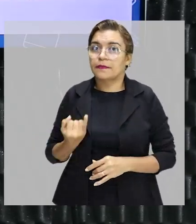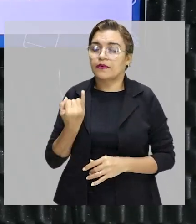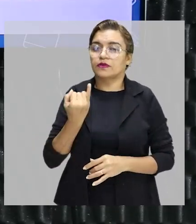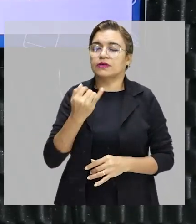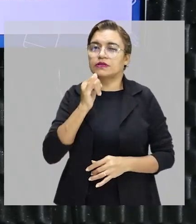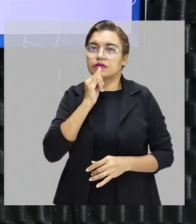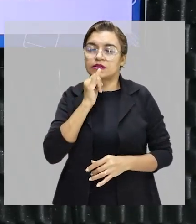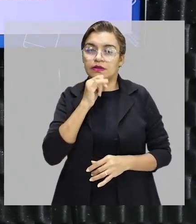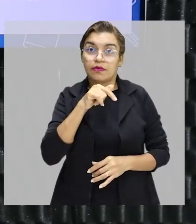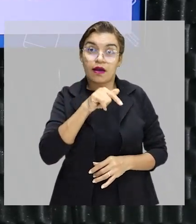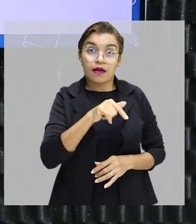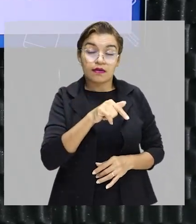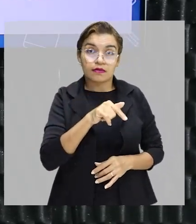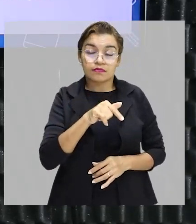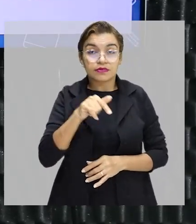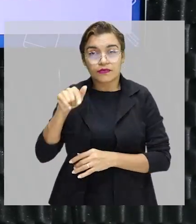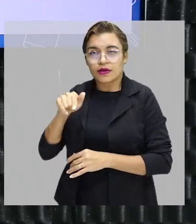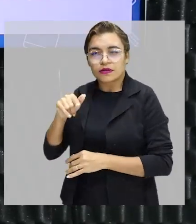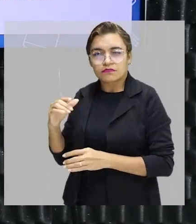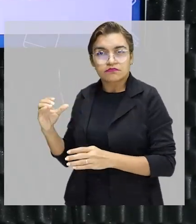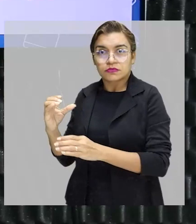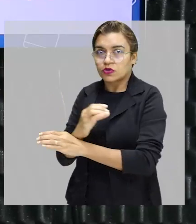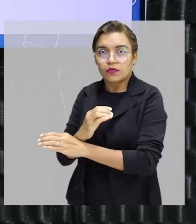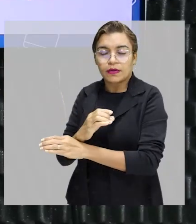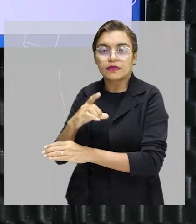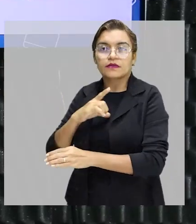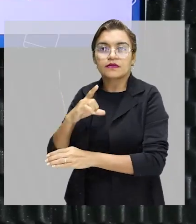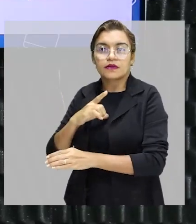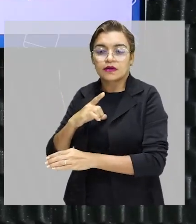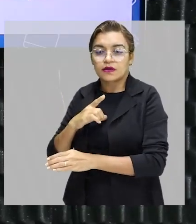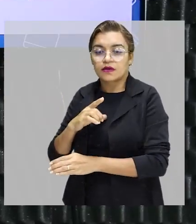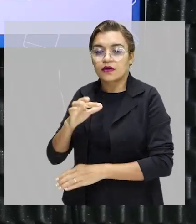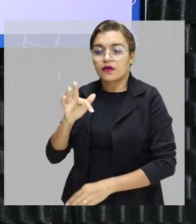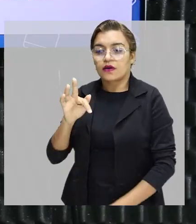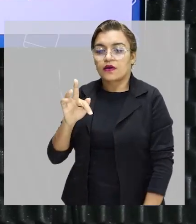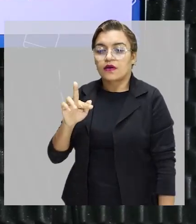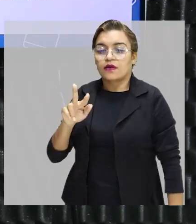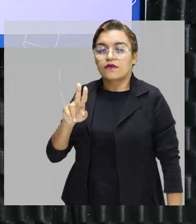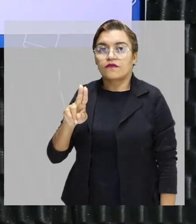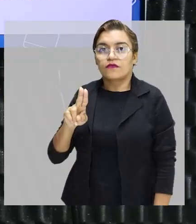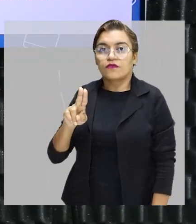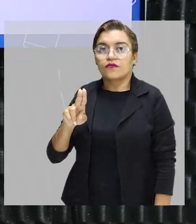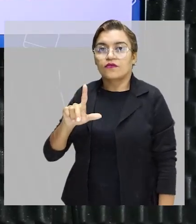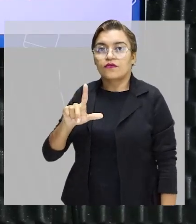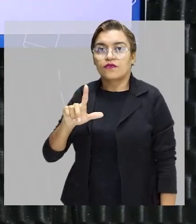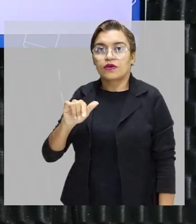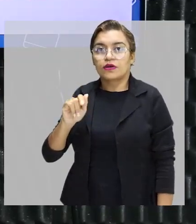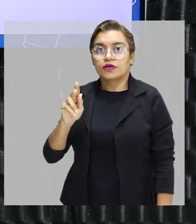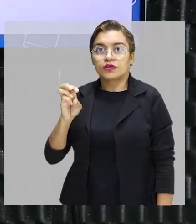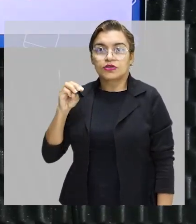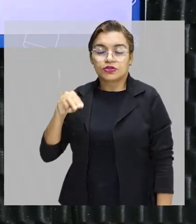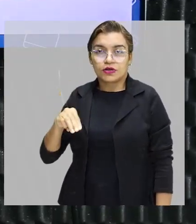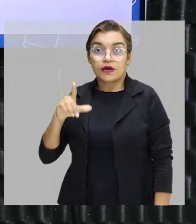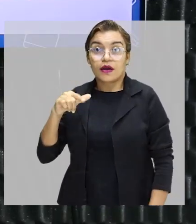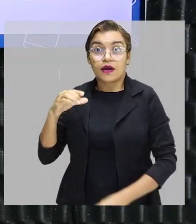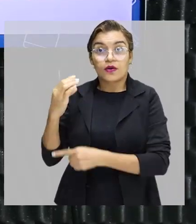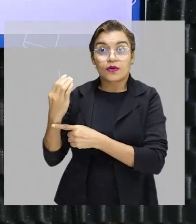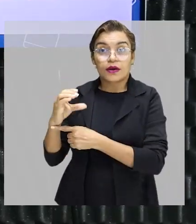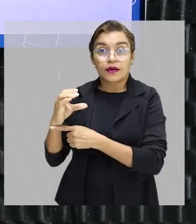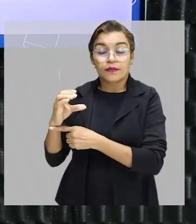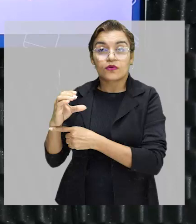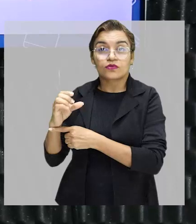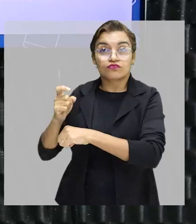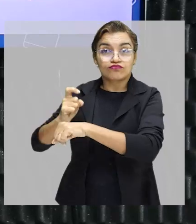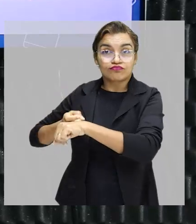na combustão incompleta, eu vou ter a formação da fuligem, que aqui no caso é o carbono sólido,